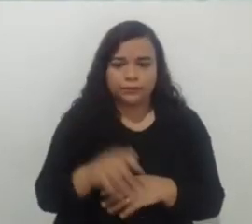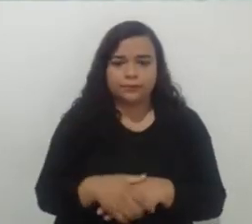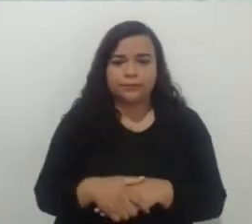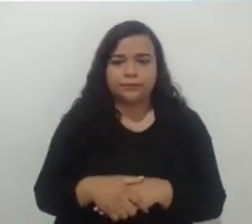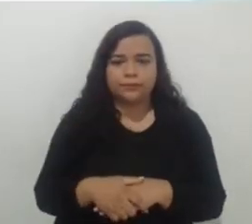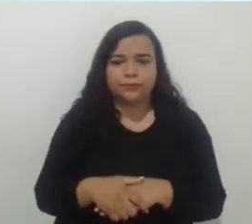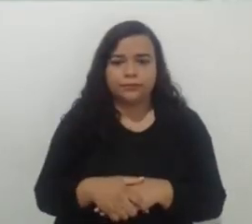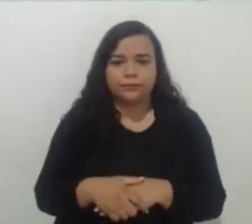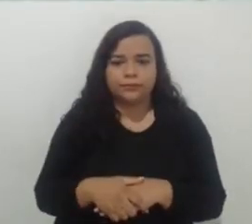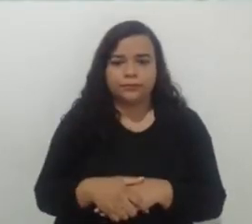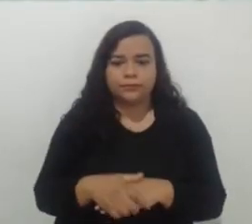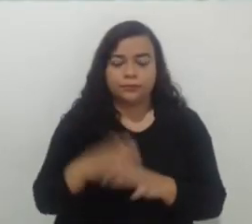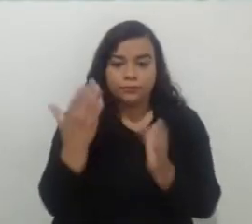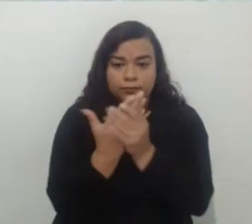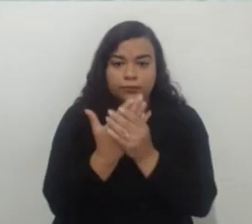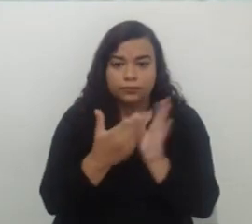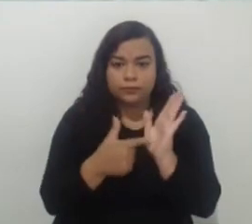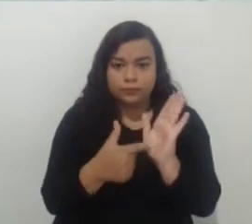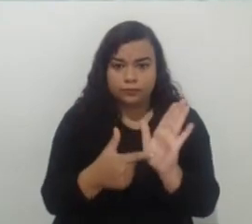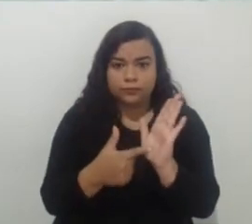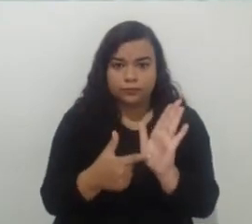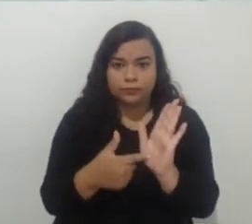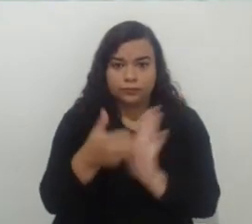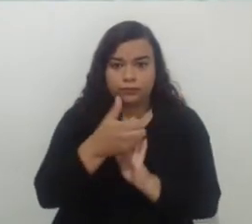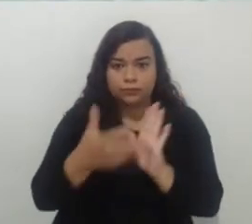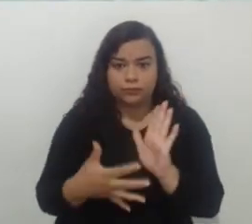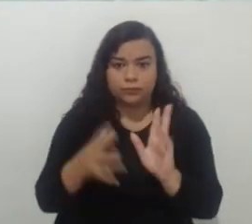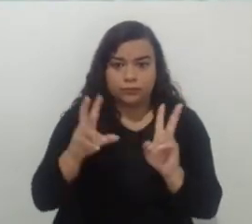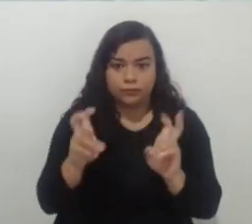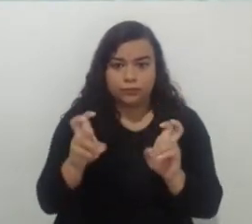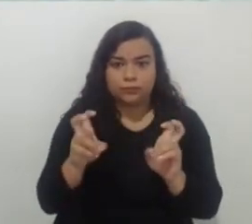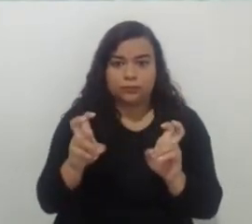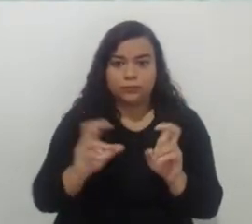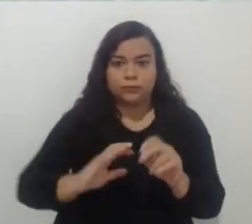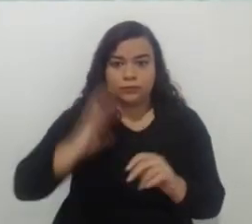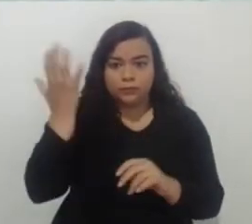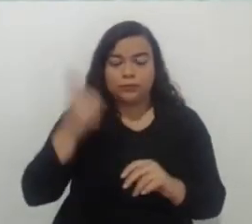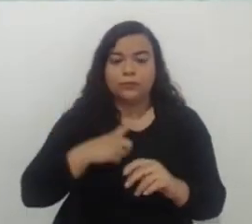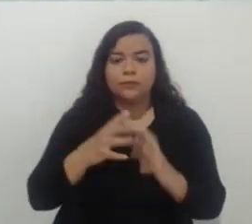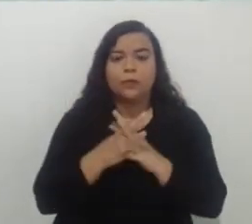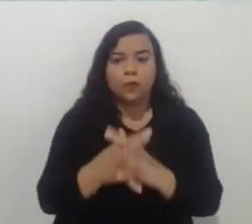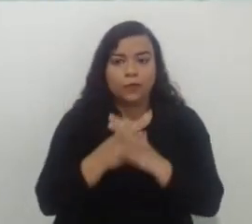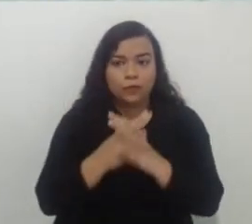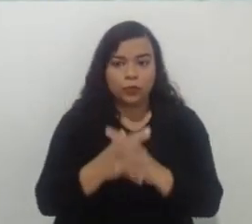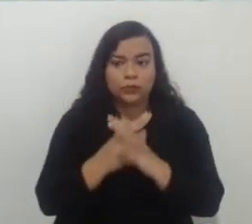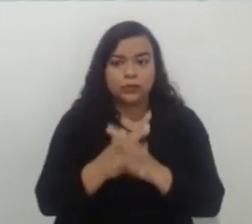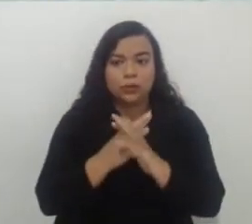Esse processo gira em torno de um precatório e houve uma certa confusão